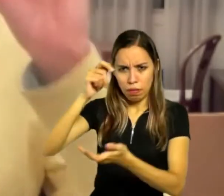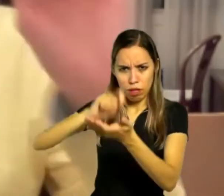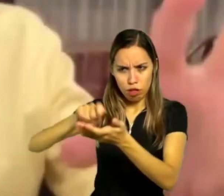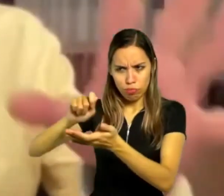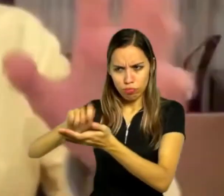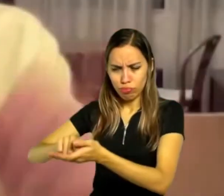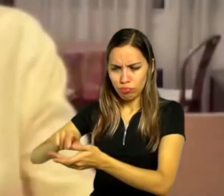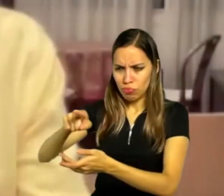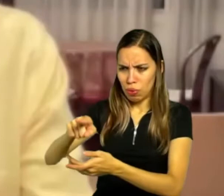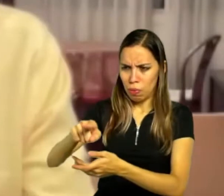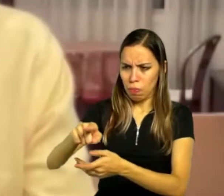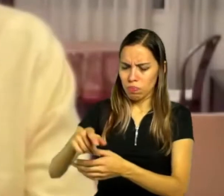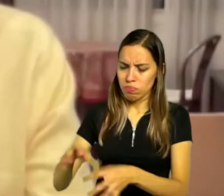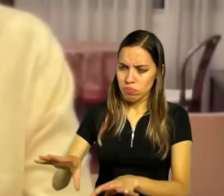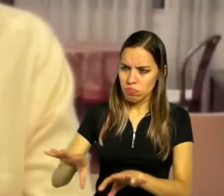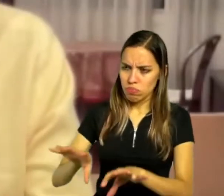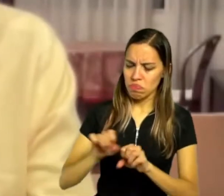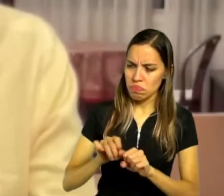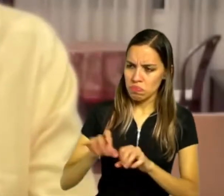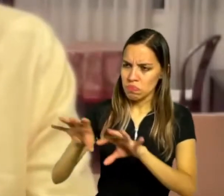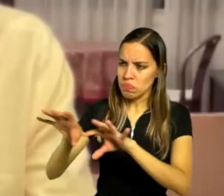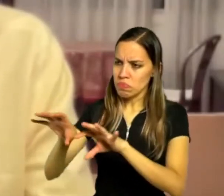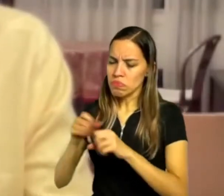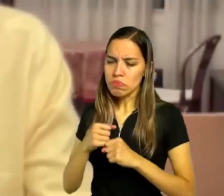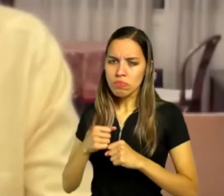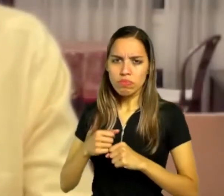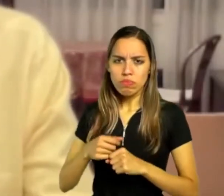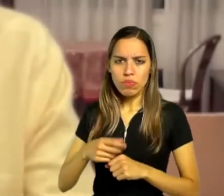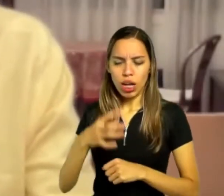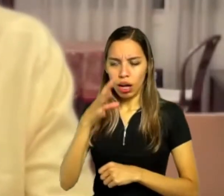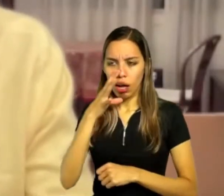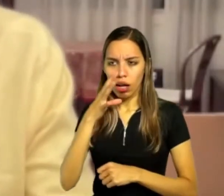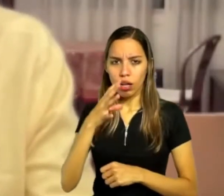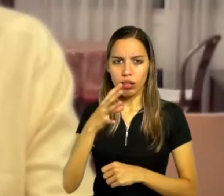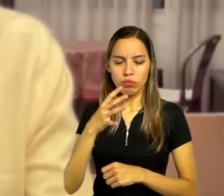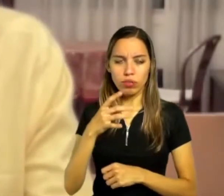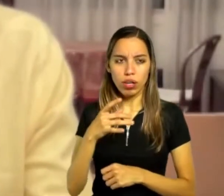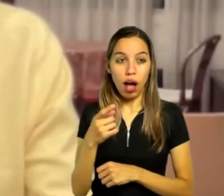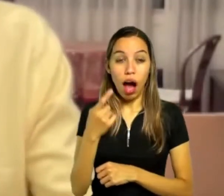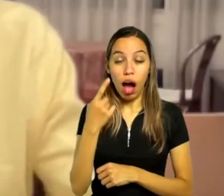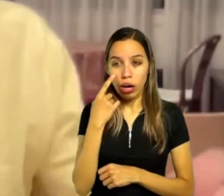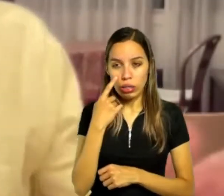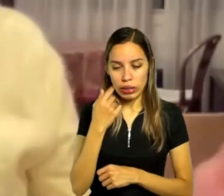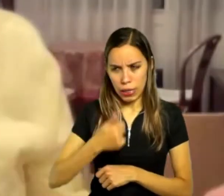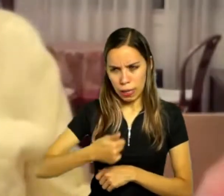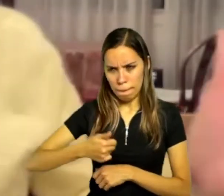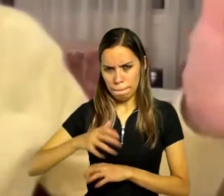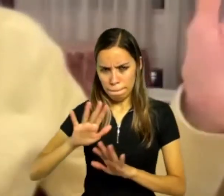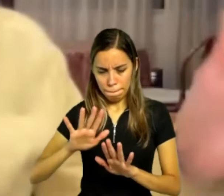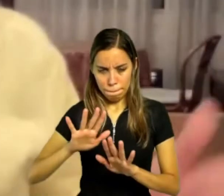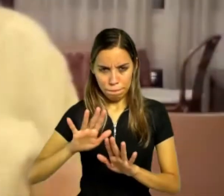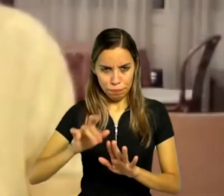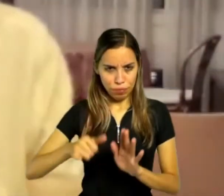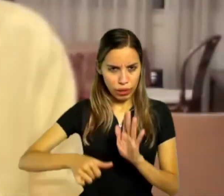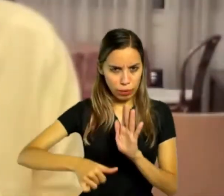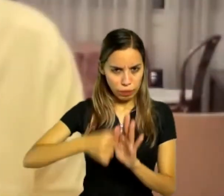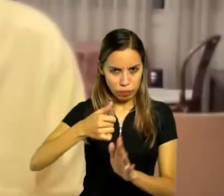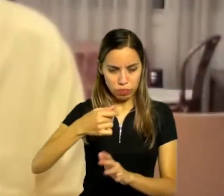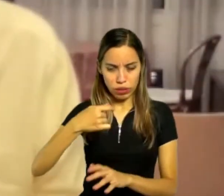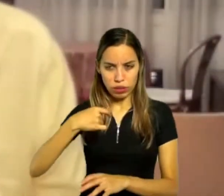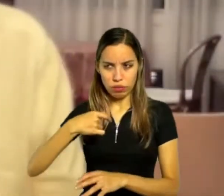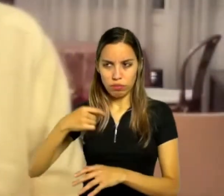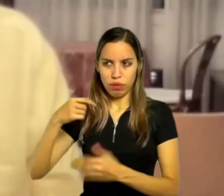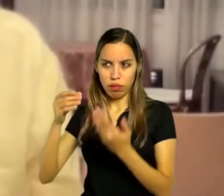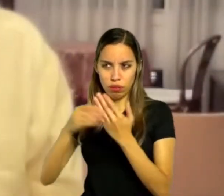que provocou tirar daquelas coisas que a gente lê na infância, não é? Que li o Guarani, fiquei apaixonado